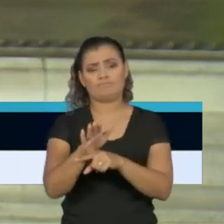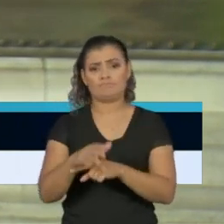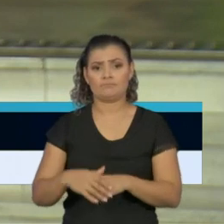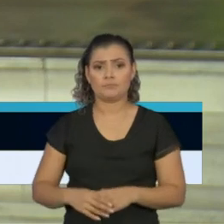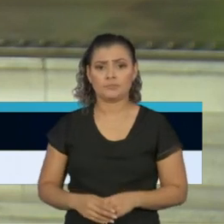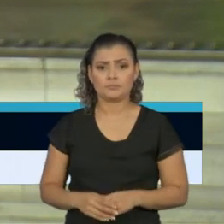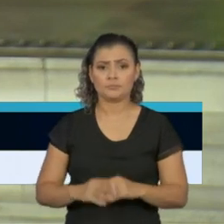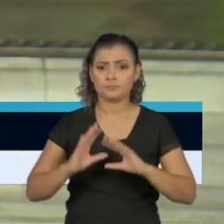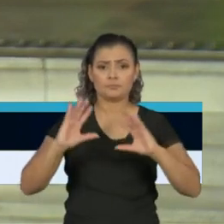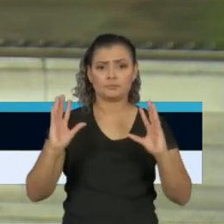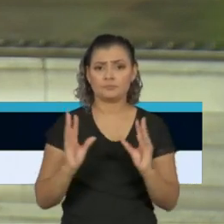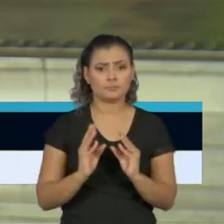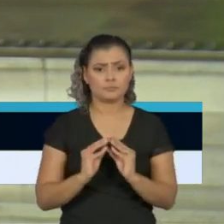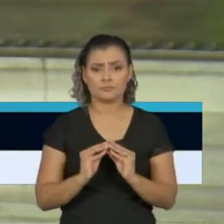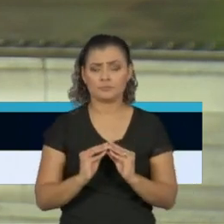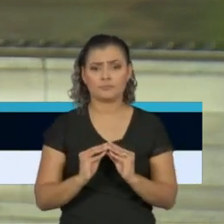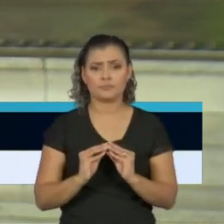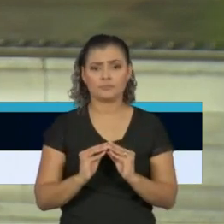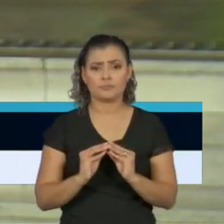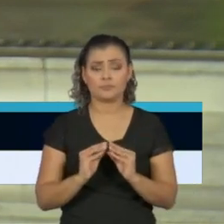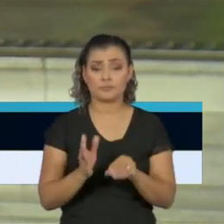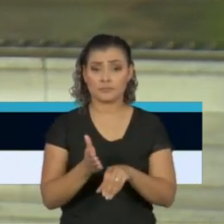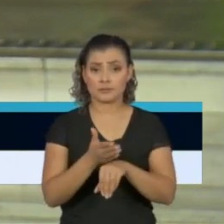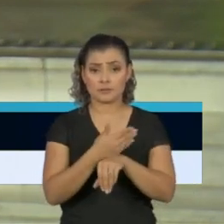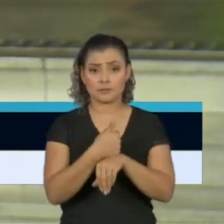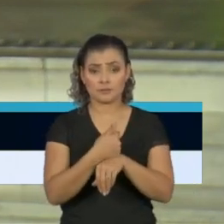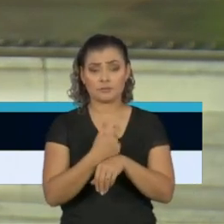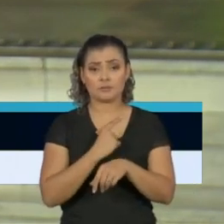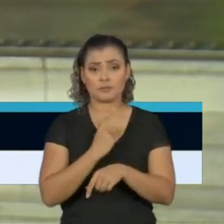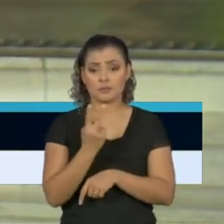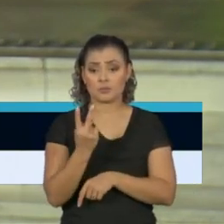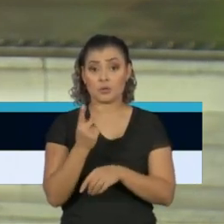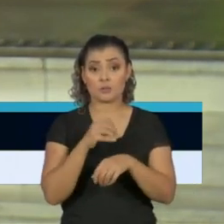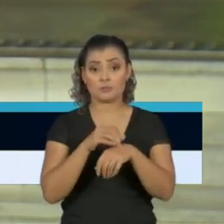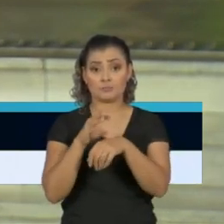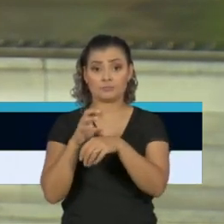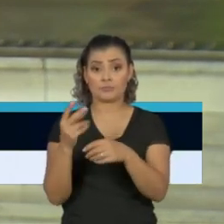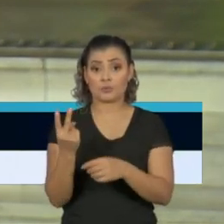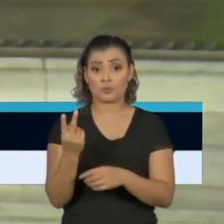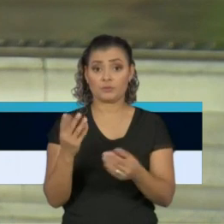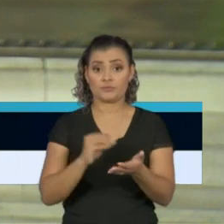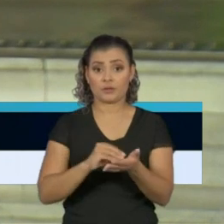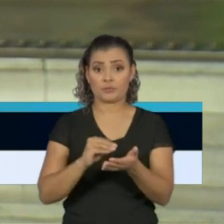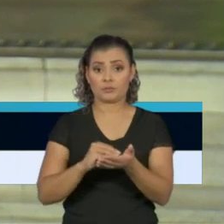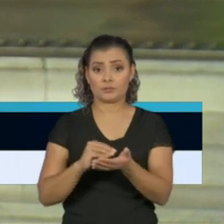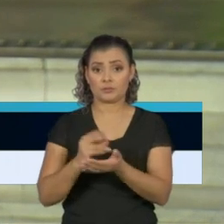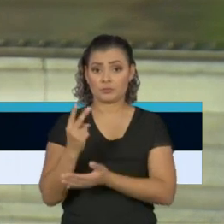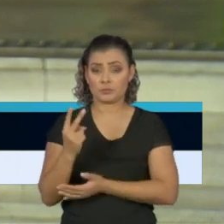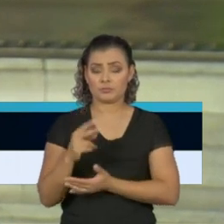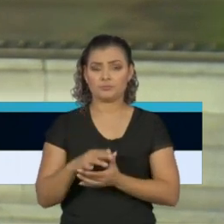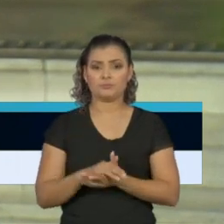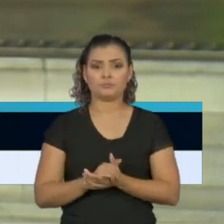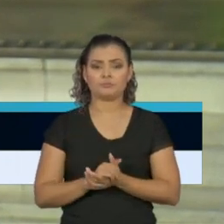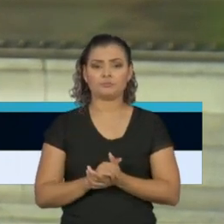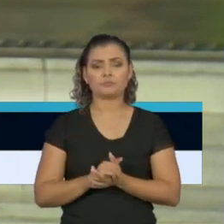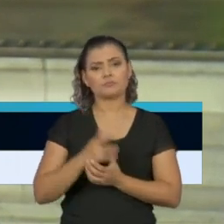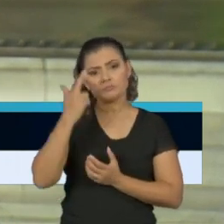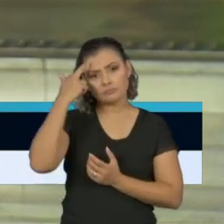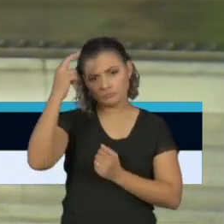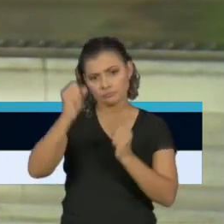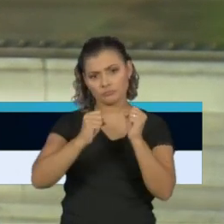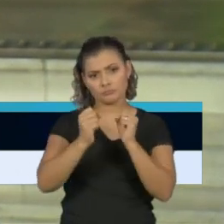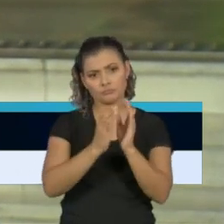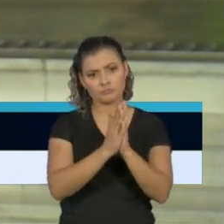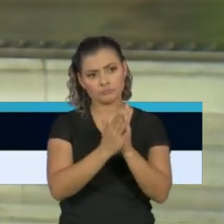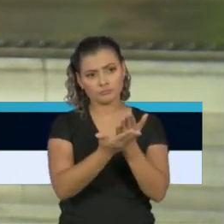Penúltima mensagem, antes dos dois anúncios de hoje, vai aos empresários.